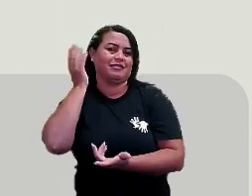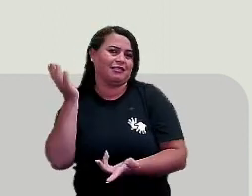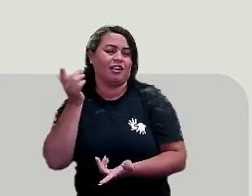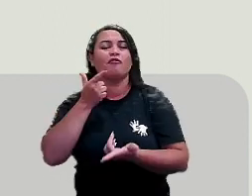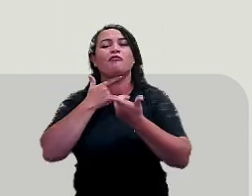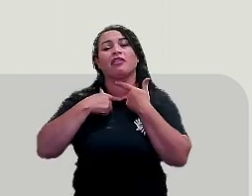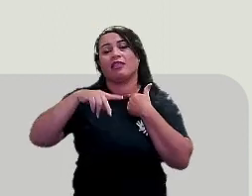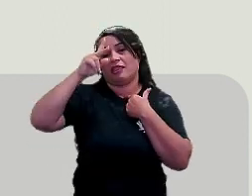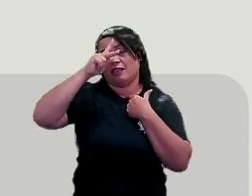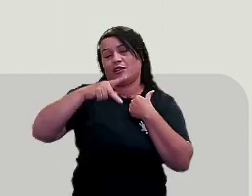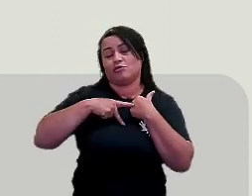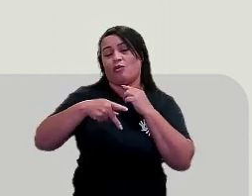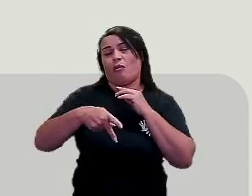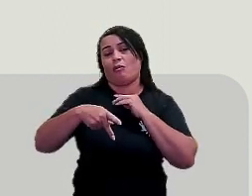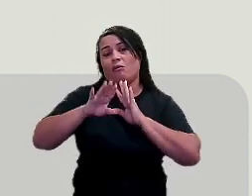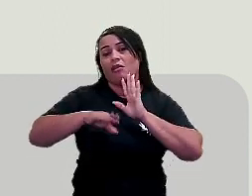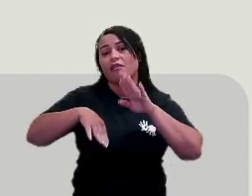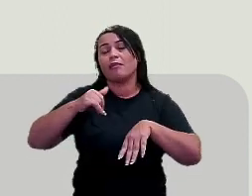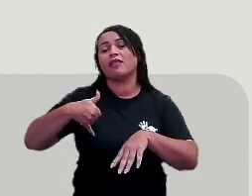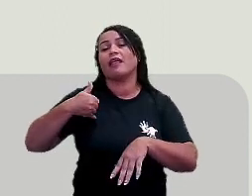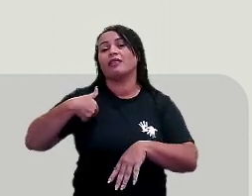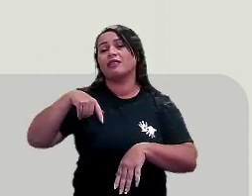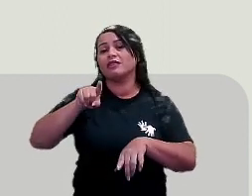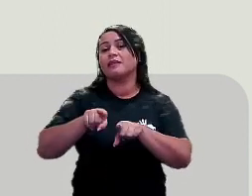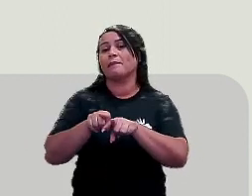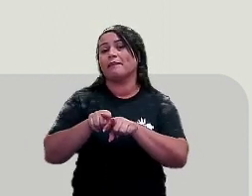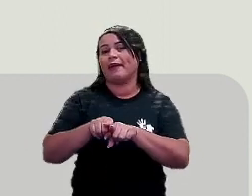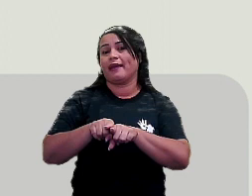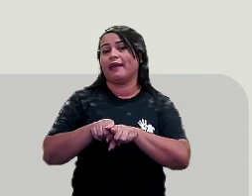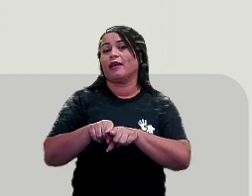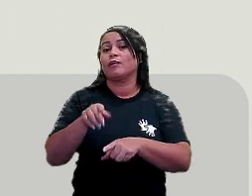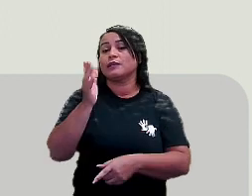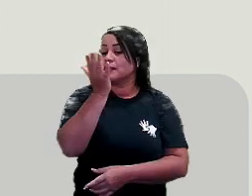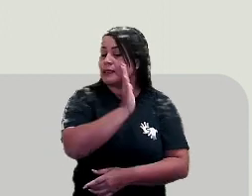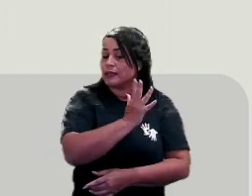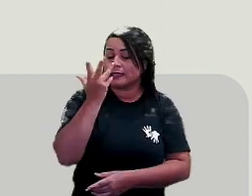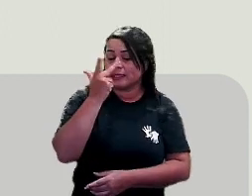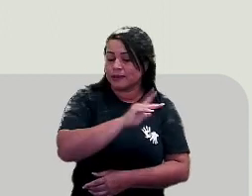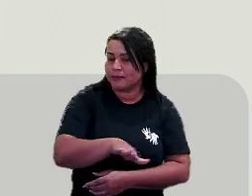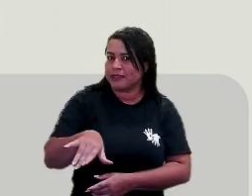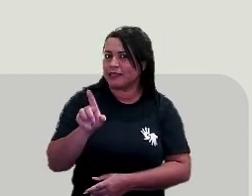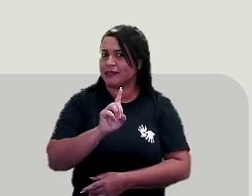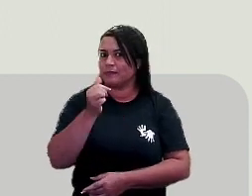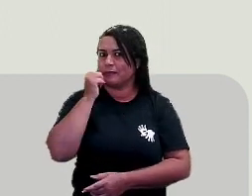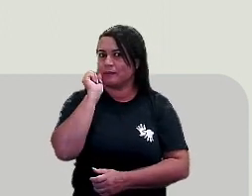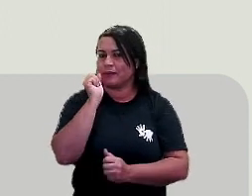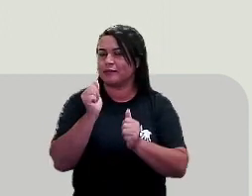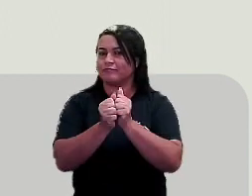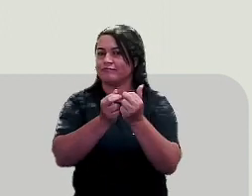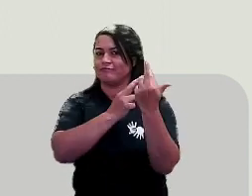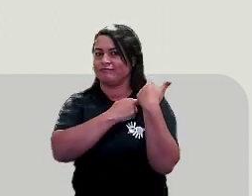de vocês. Independente da sua vontade, quando vocês ainda não podem fazer essas escolhas.